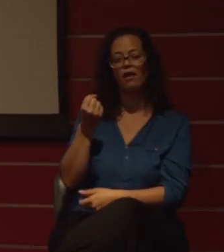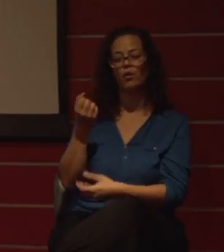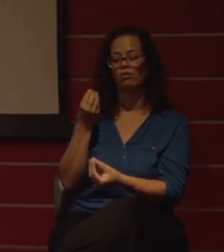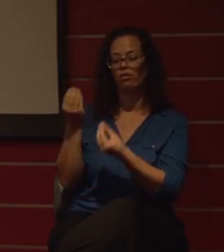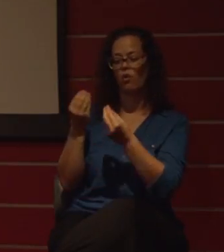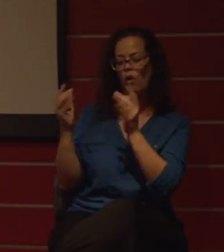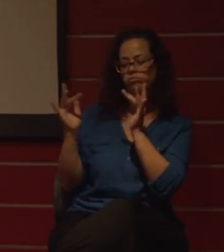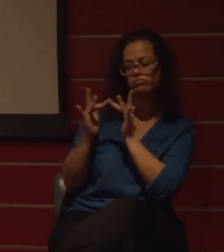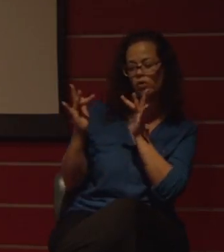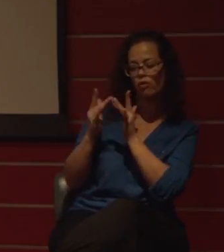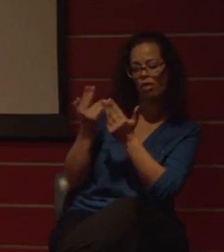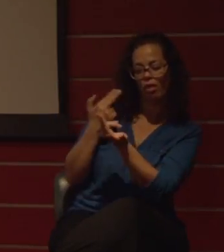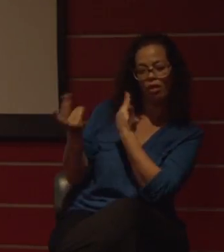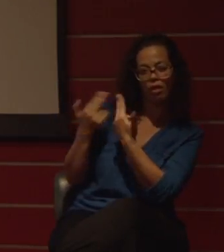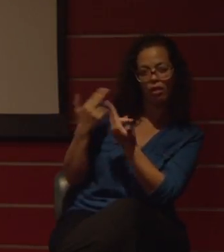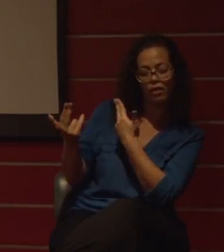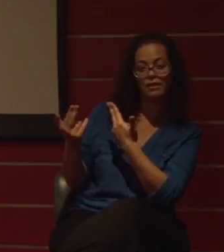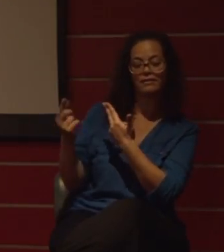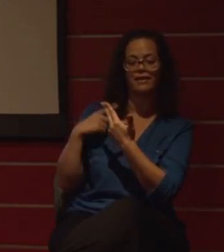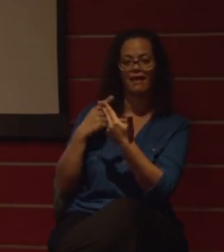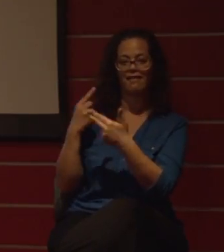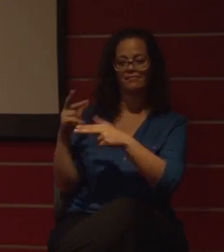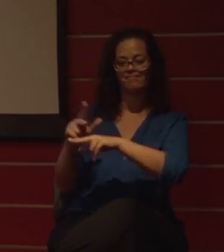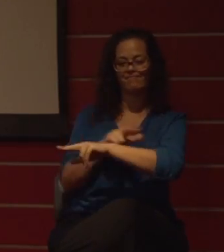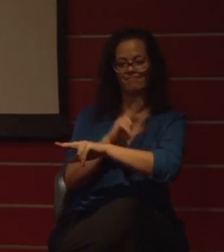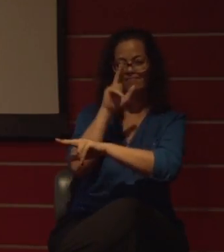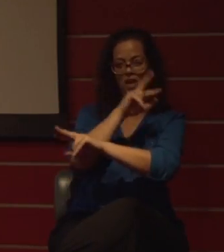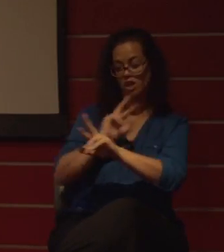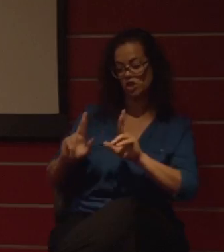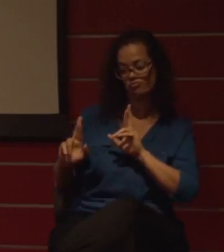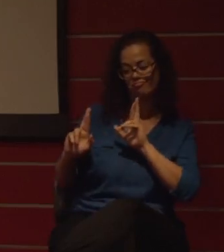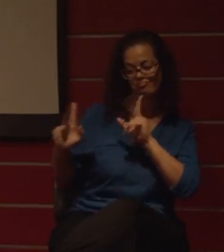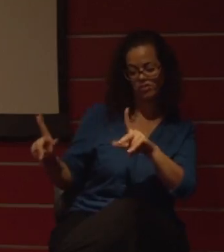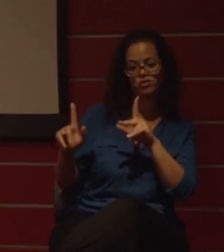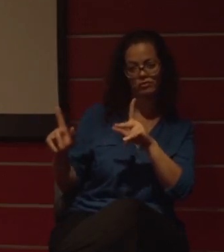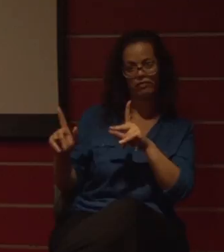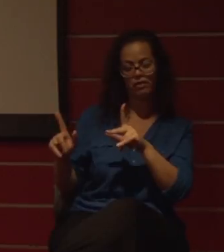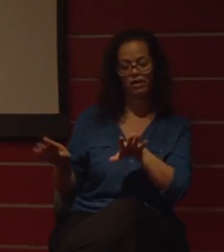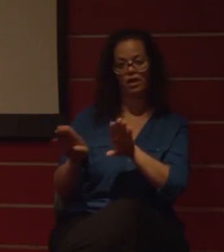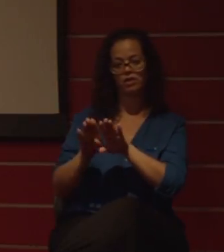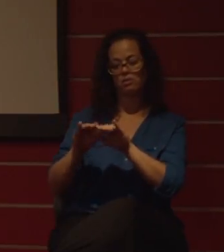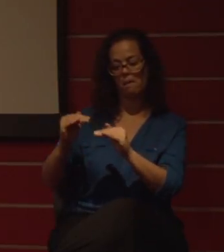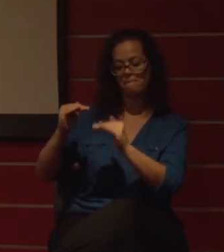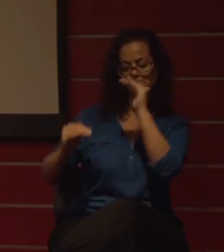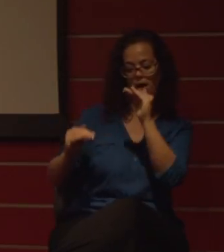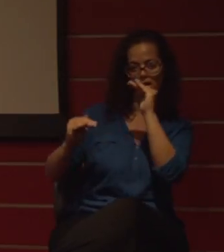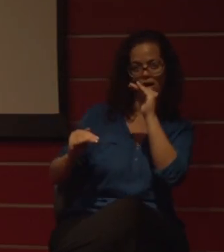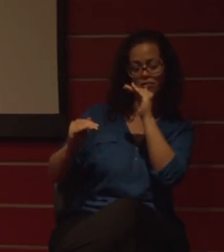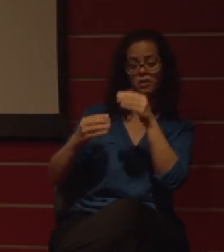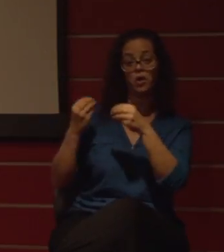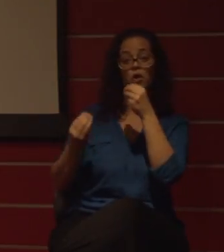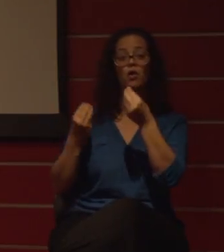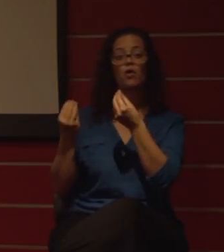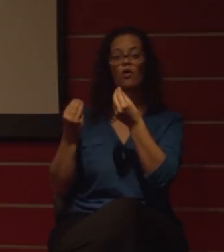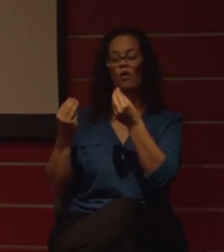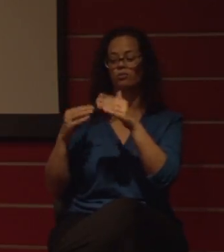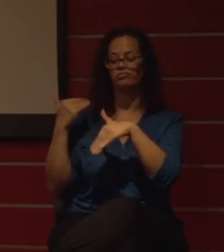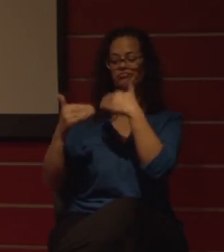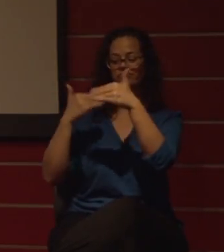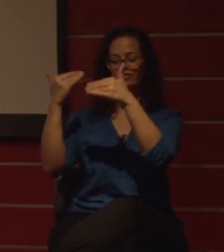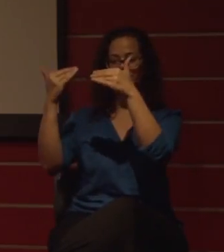cruza e etnia e que cruza eh classes pode ou não se desenvolver